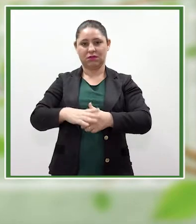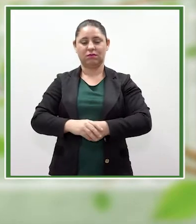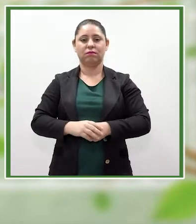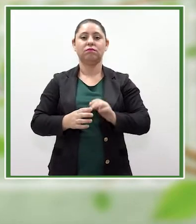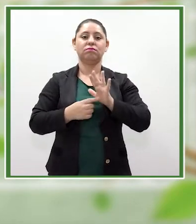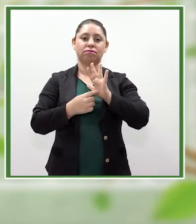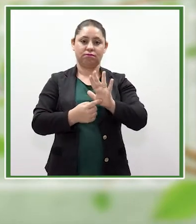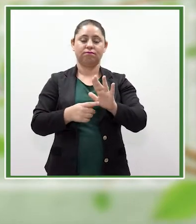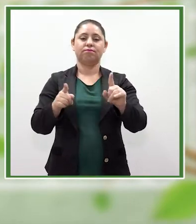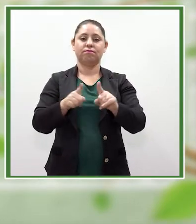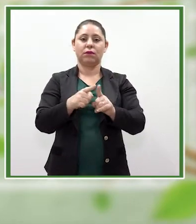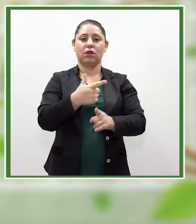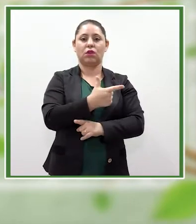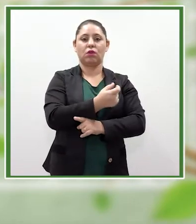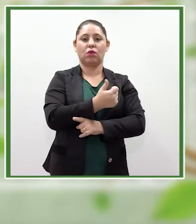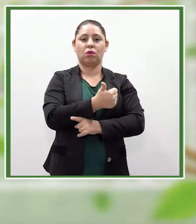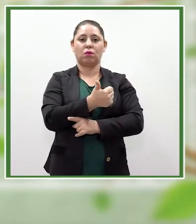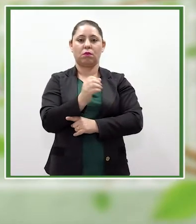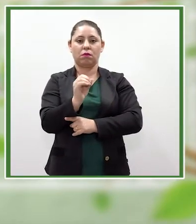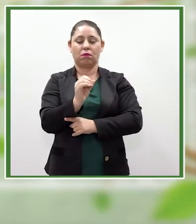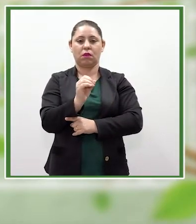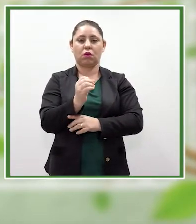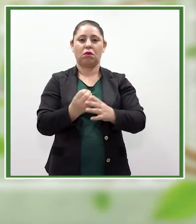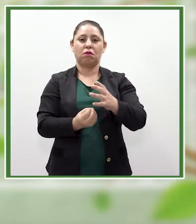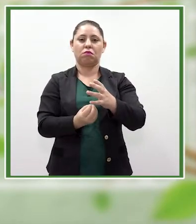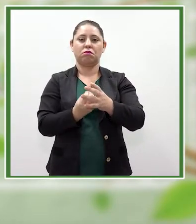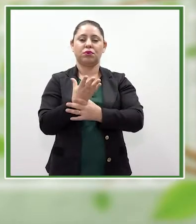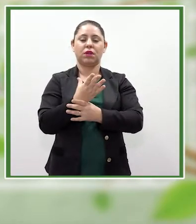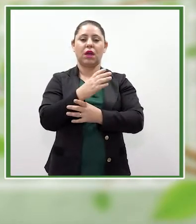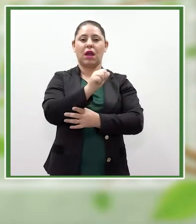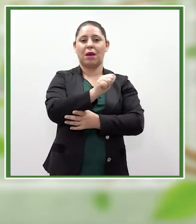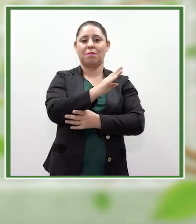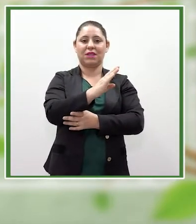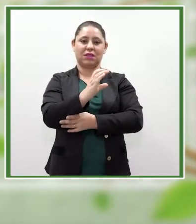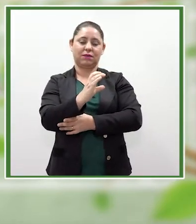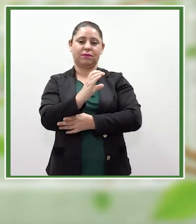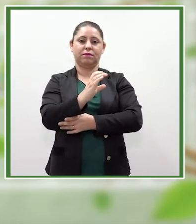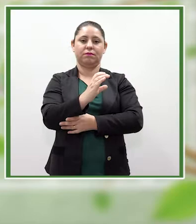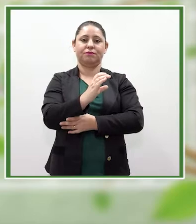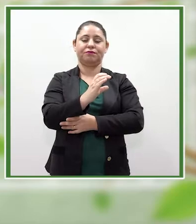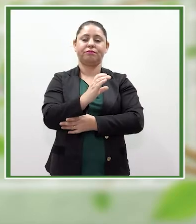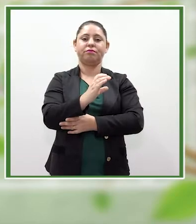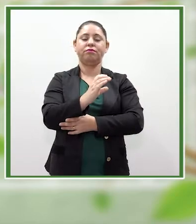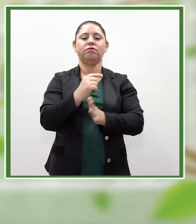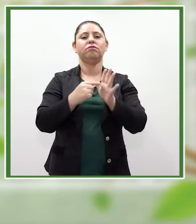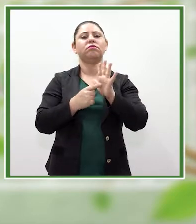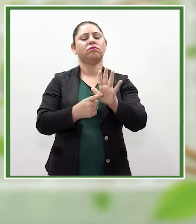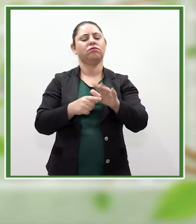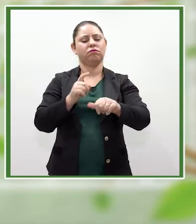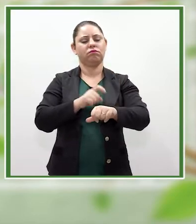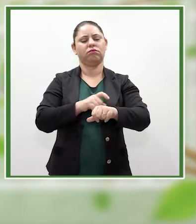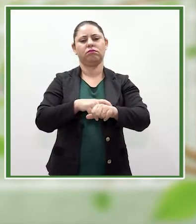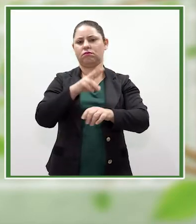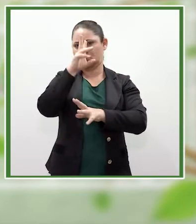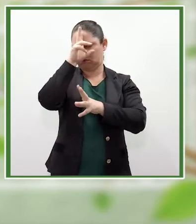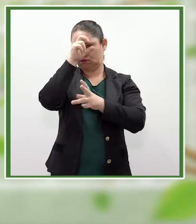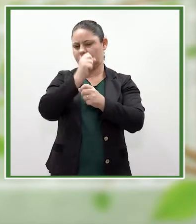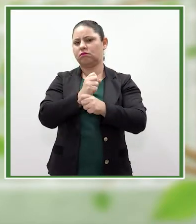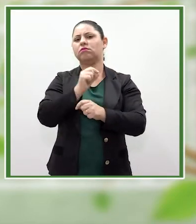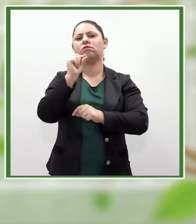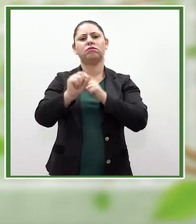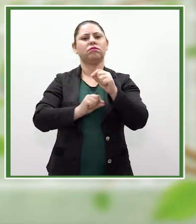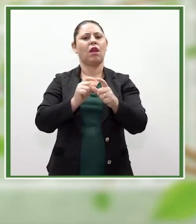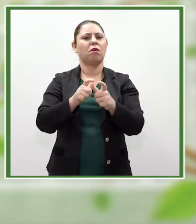Aqui esse gráfico mostra as taxas de desmatamento anual do Cerrado, né, no Brasil inteiro